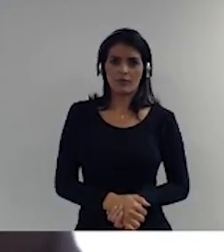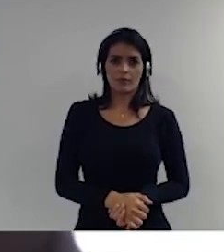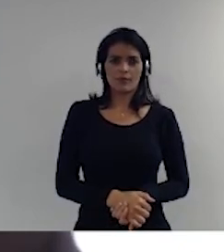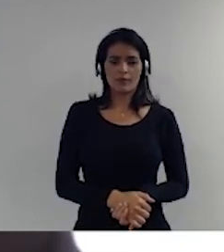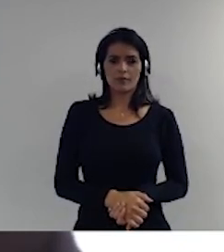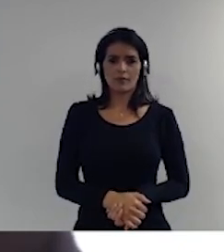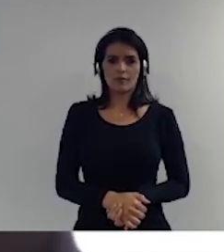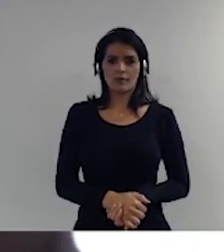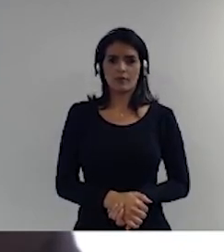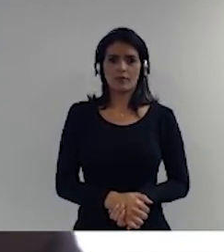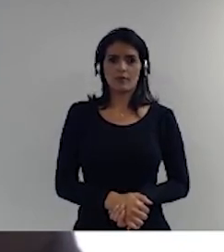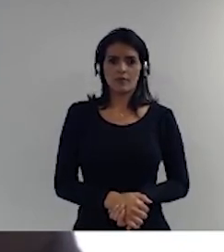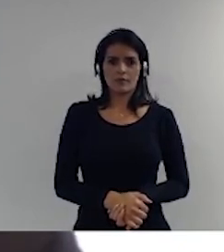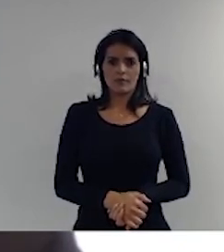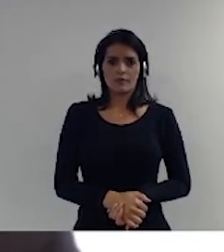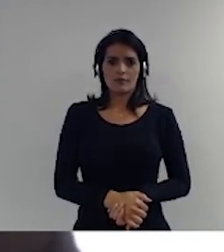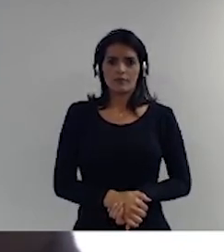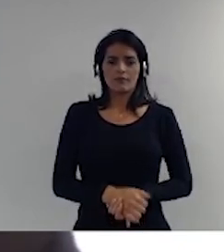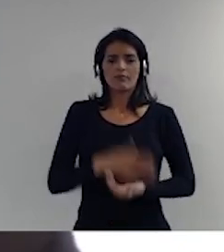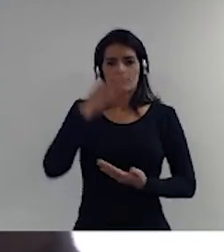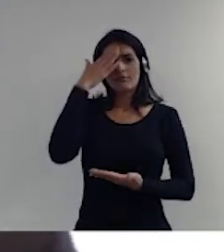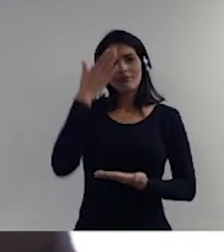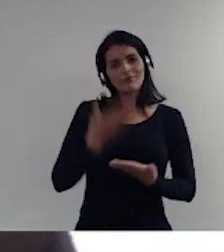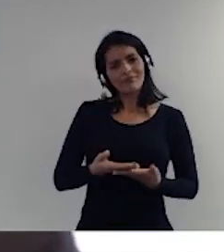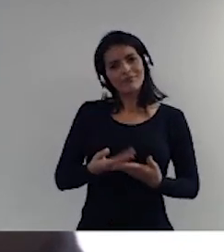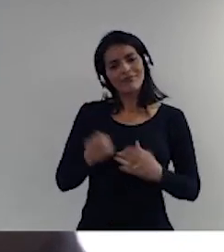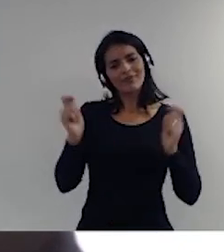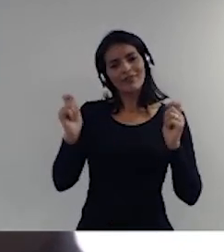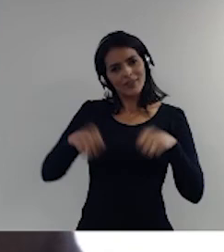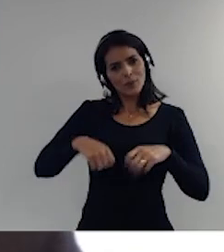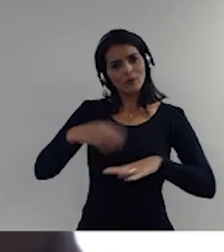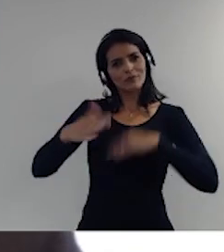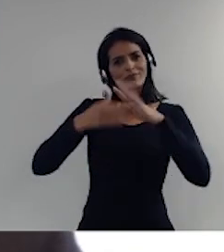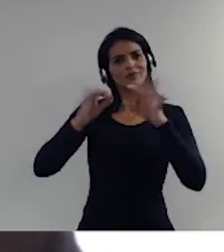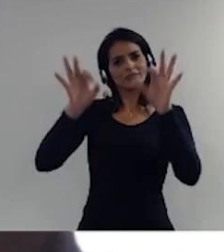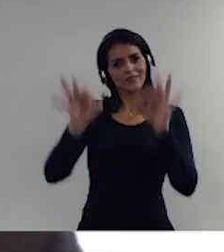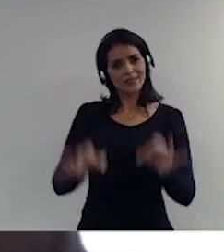utilizado e acreditamos que deu certo.